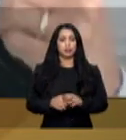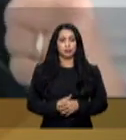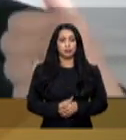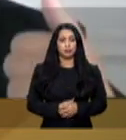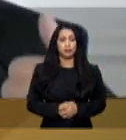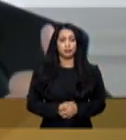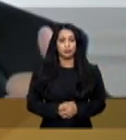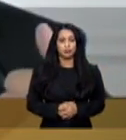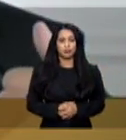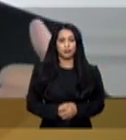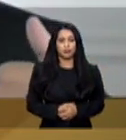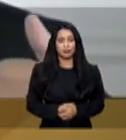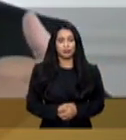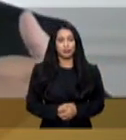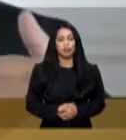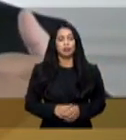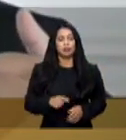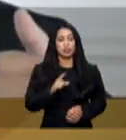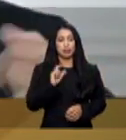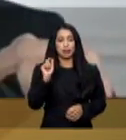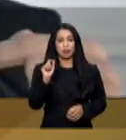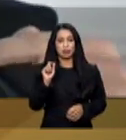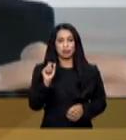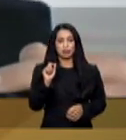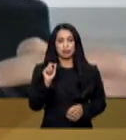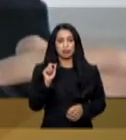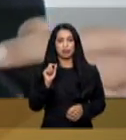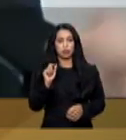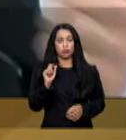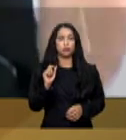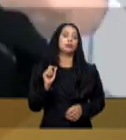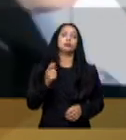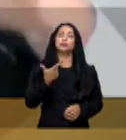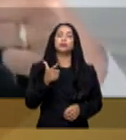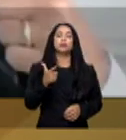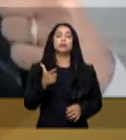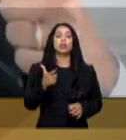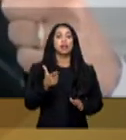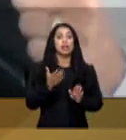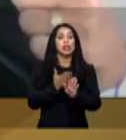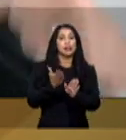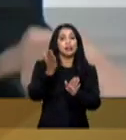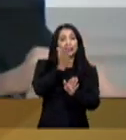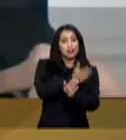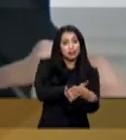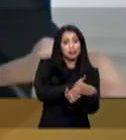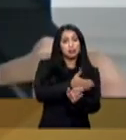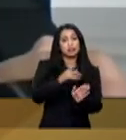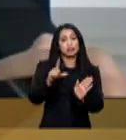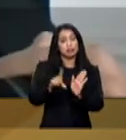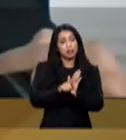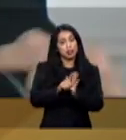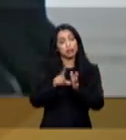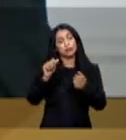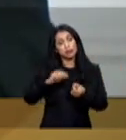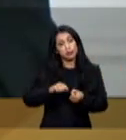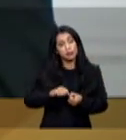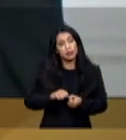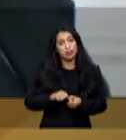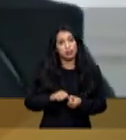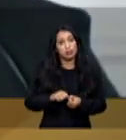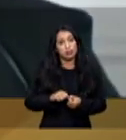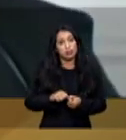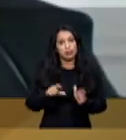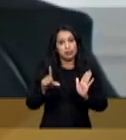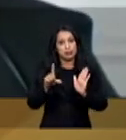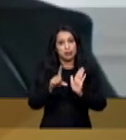a decretação de nulidade da lei torna-se em efeito a antiga revogação que ela produzira.